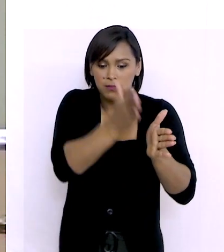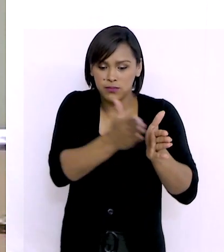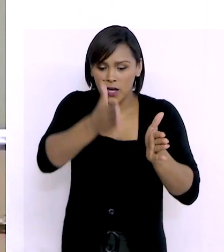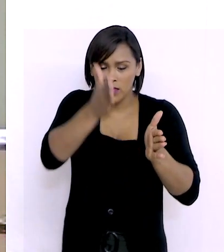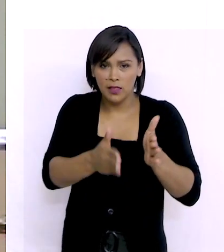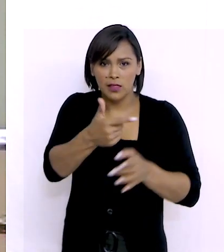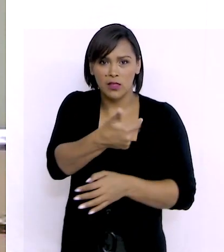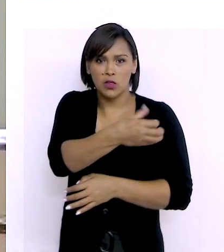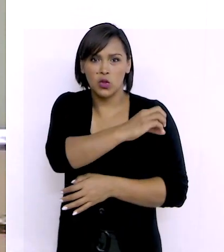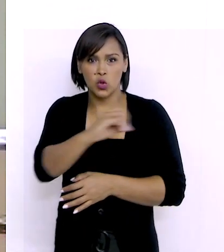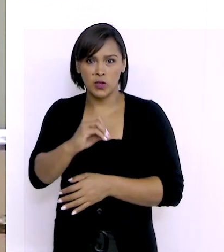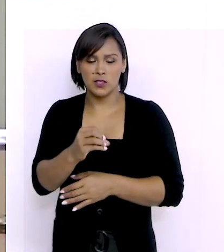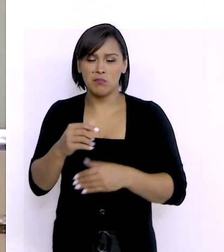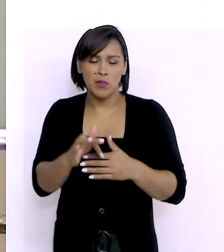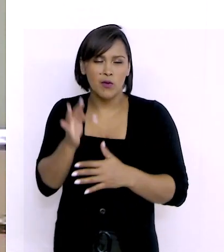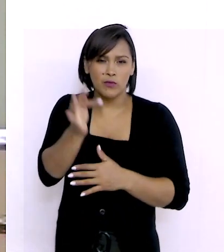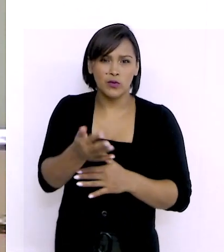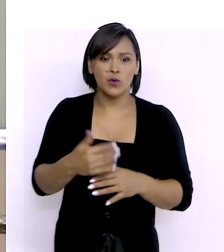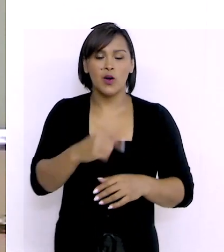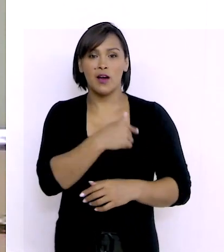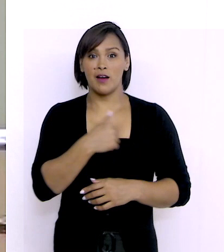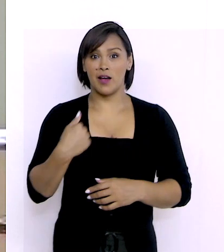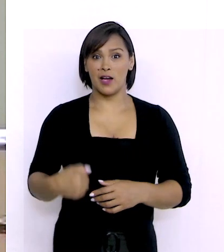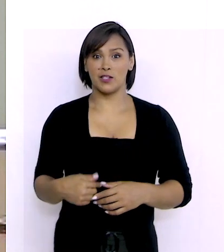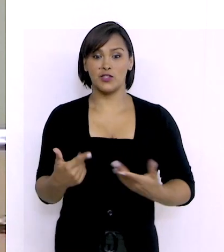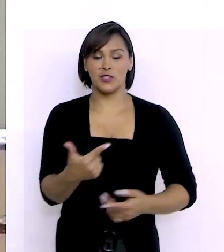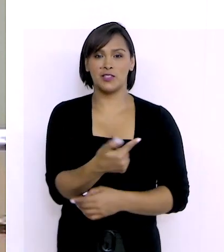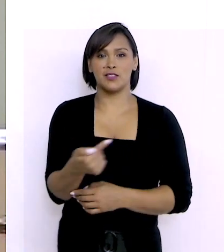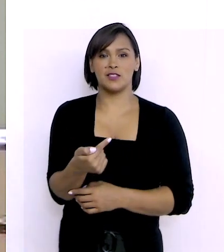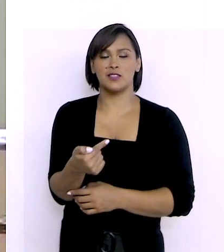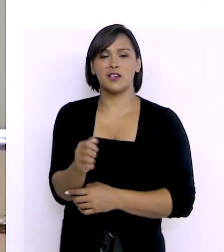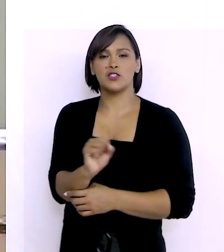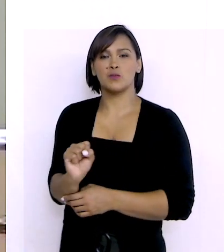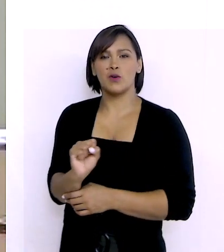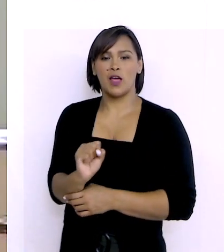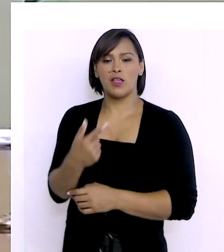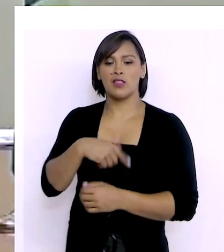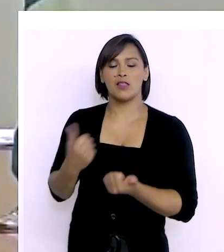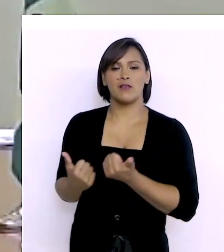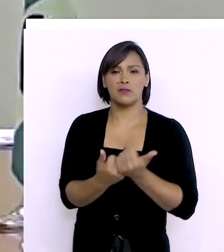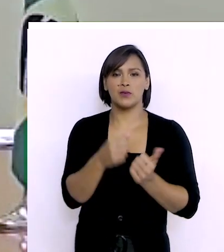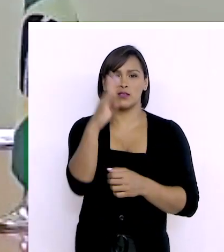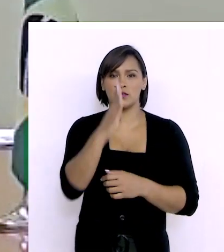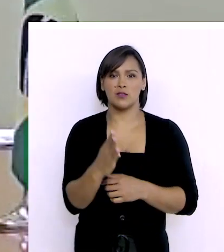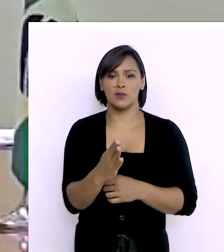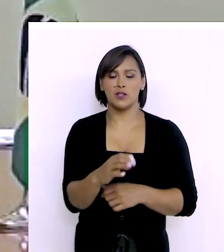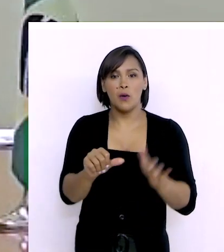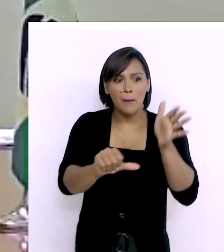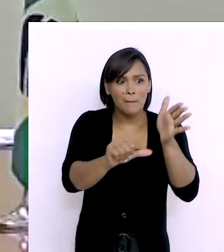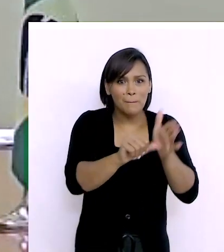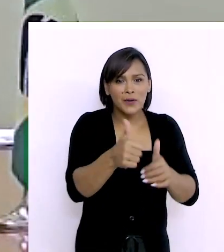2000 para cá, a China se transformou de o sétimo ou oitavo maior parceiro comercial do Brasil no